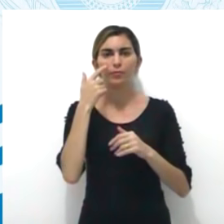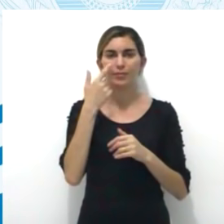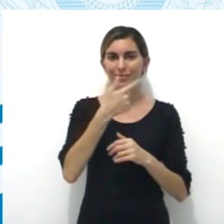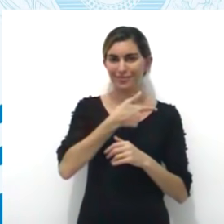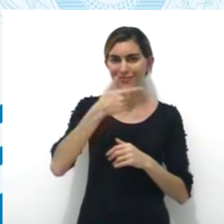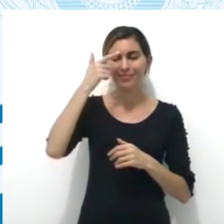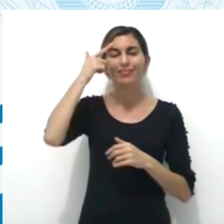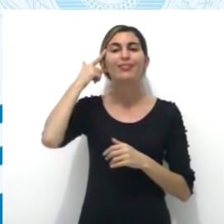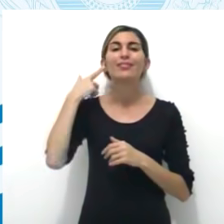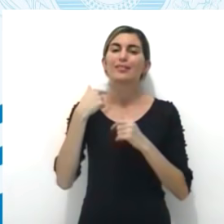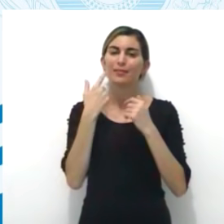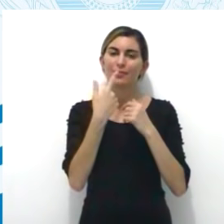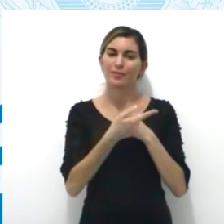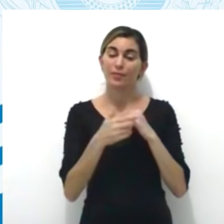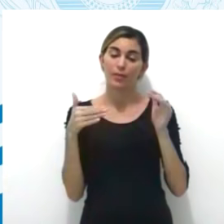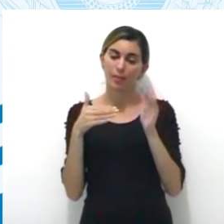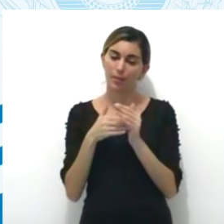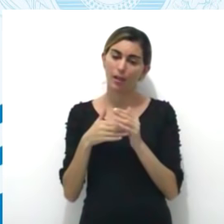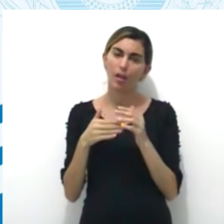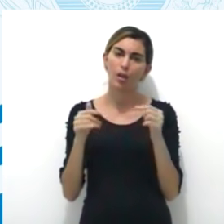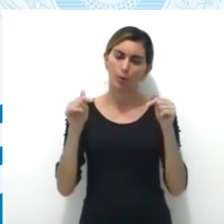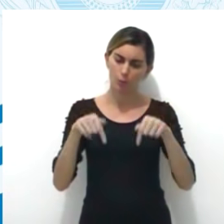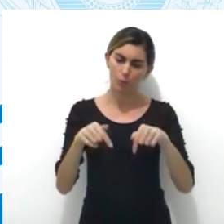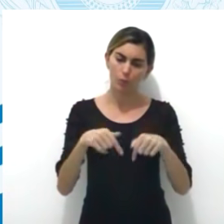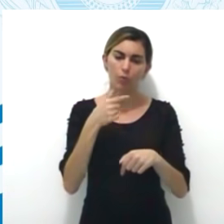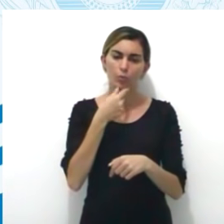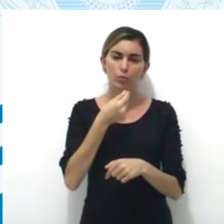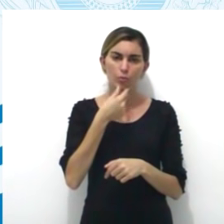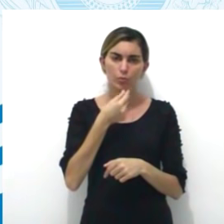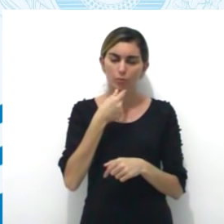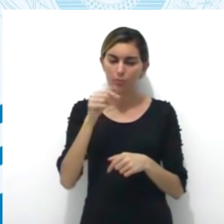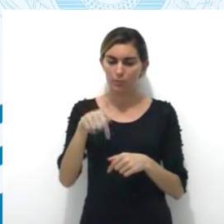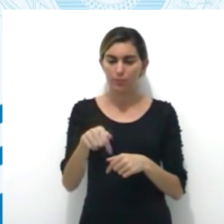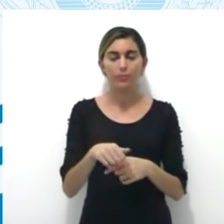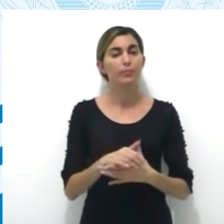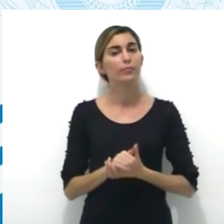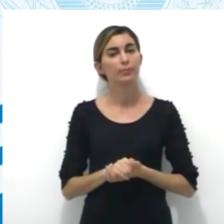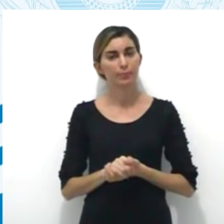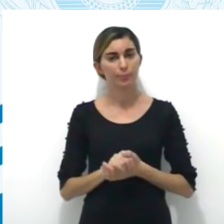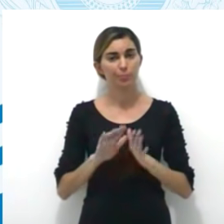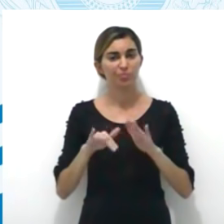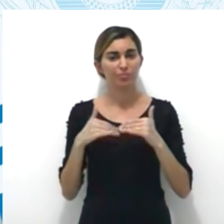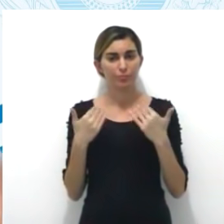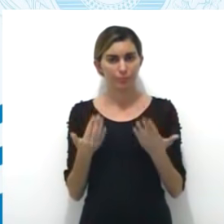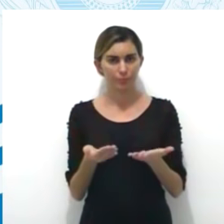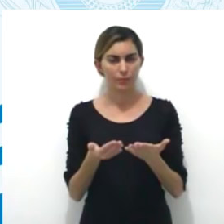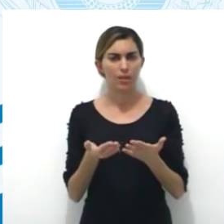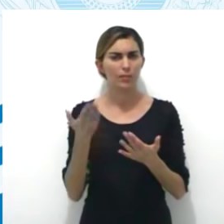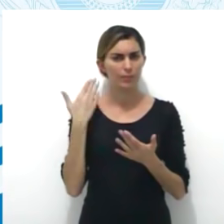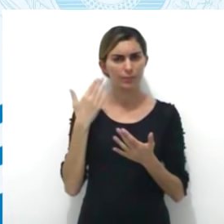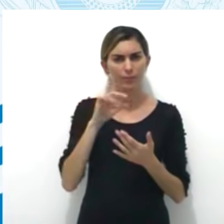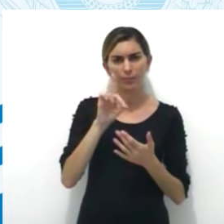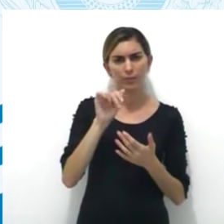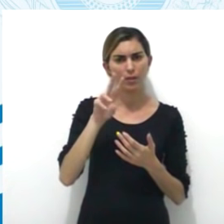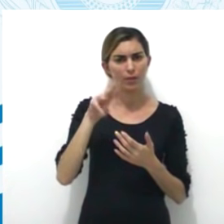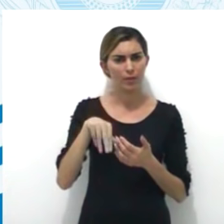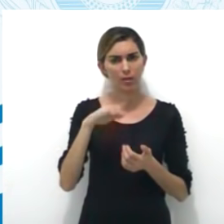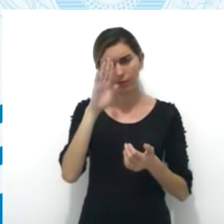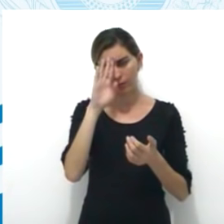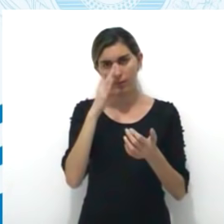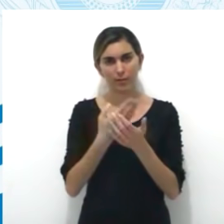do hominídeo, né? Até o homem atual. Então Darwin